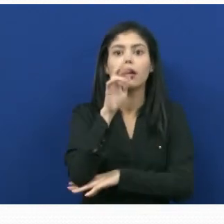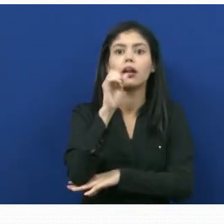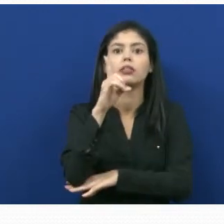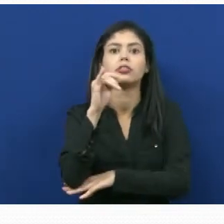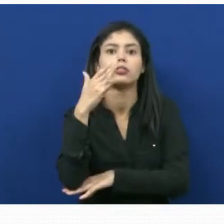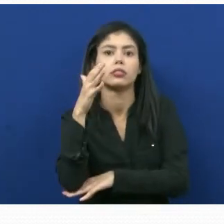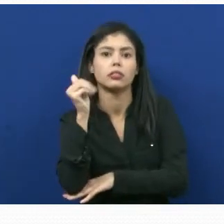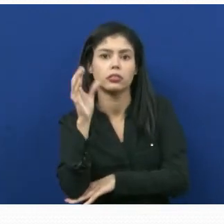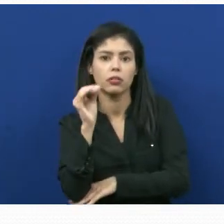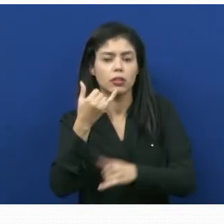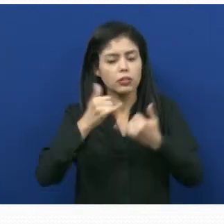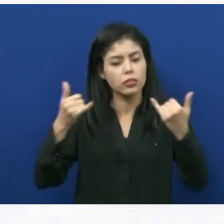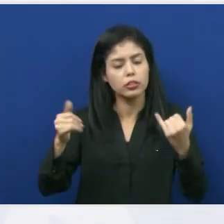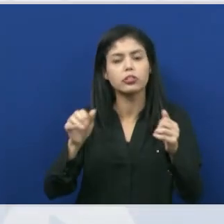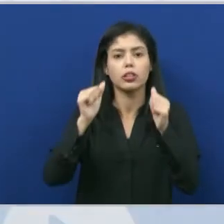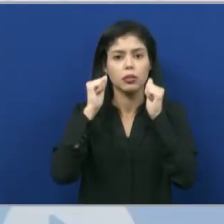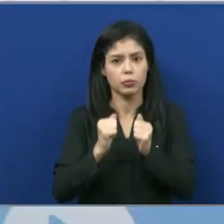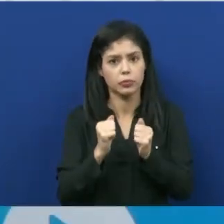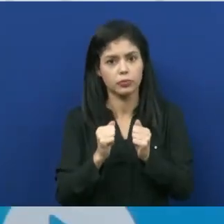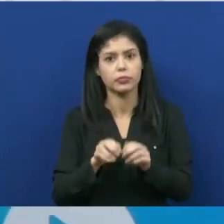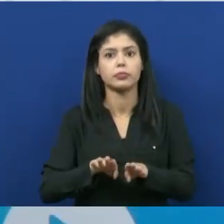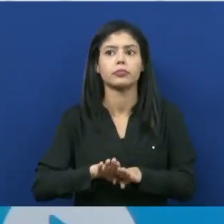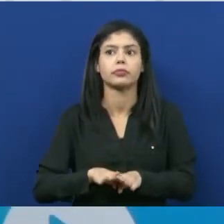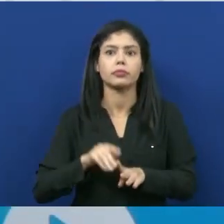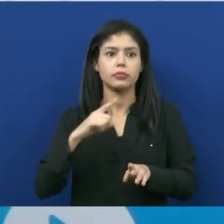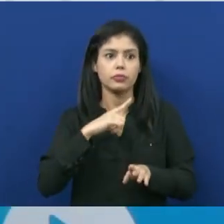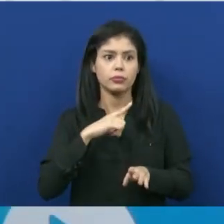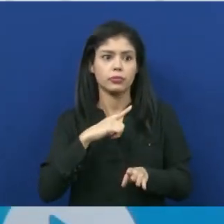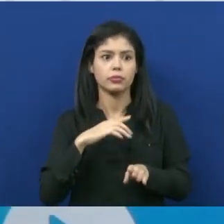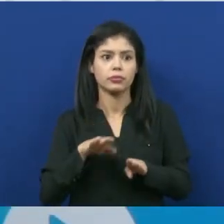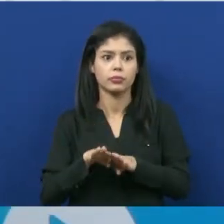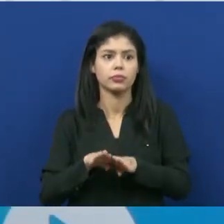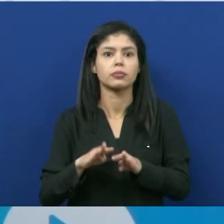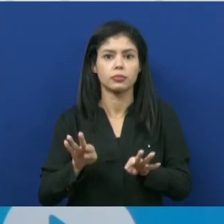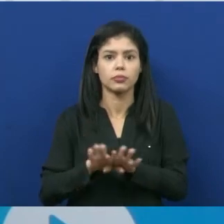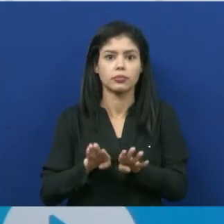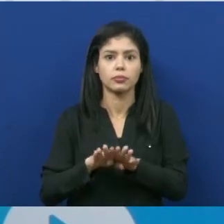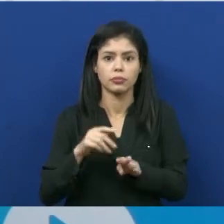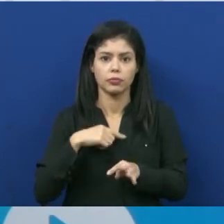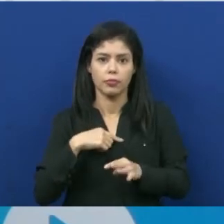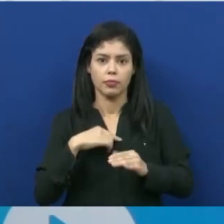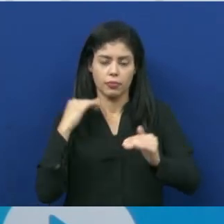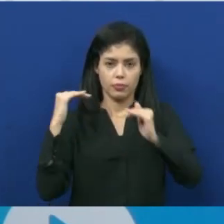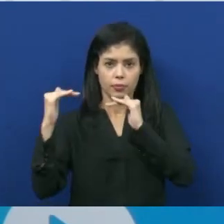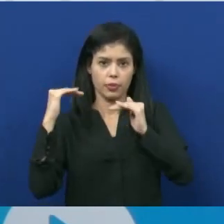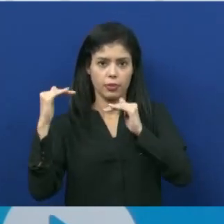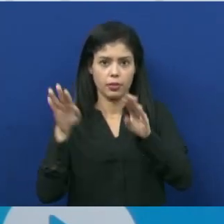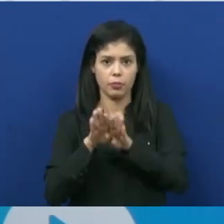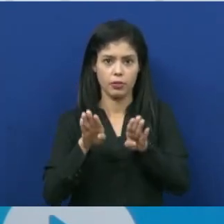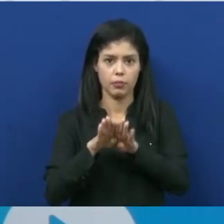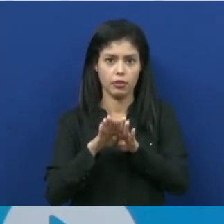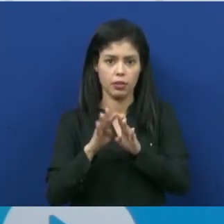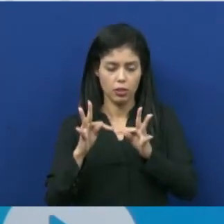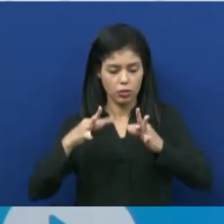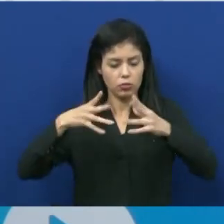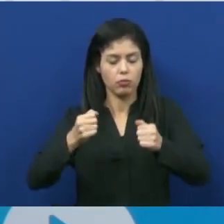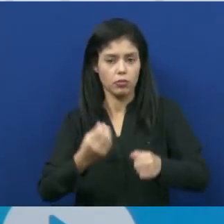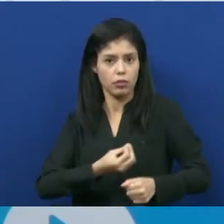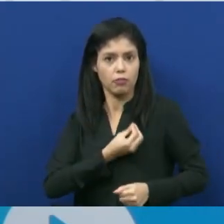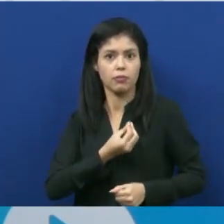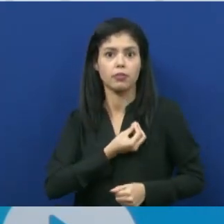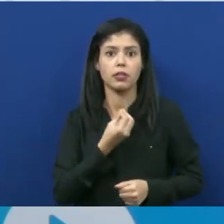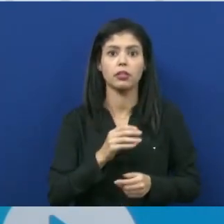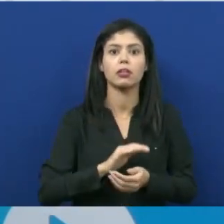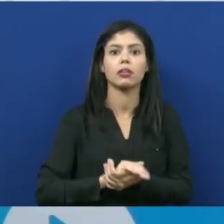radiação. E essa energia, por sua vez, ela é fundamental para que mantenha todo o equilíbrio e toda a vida existente no nosso